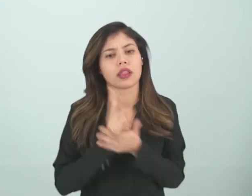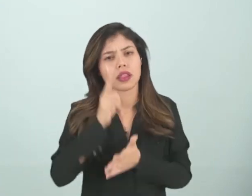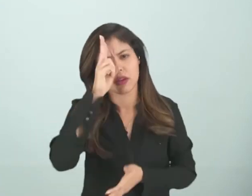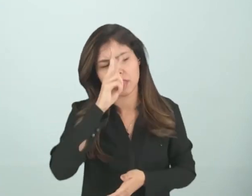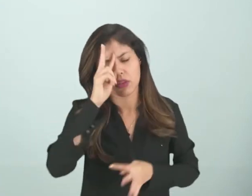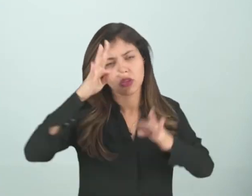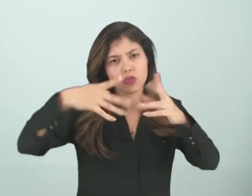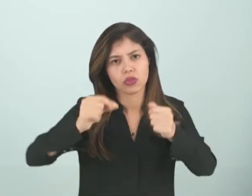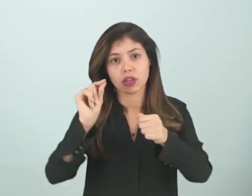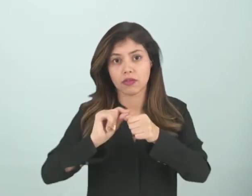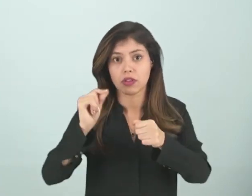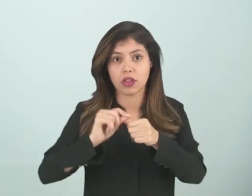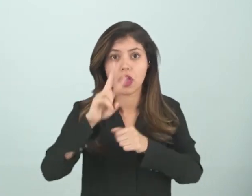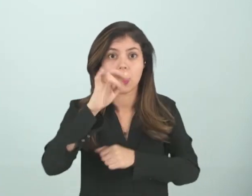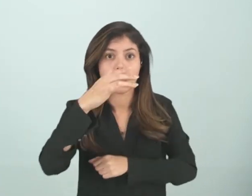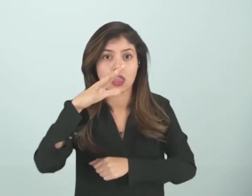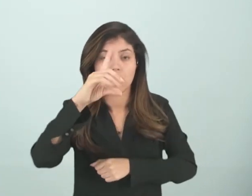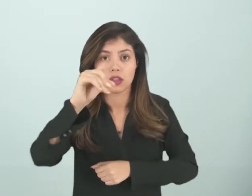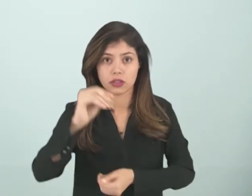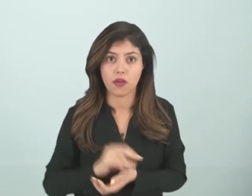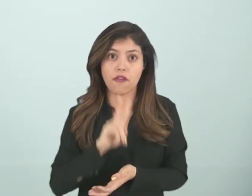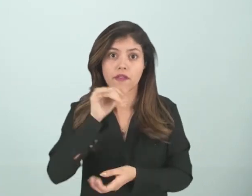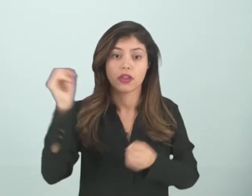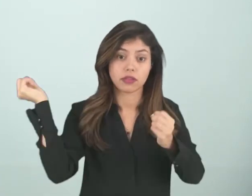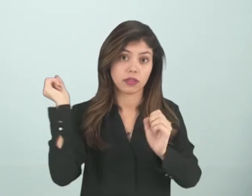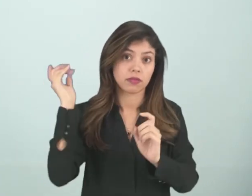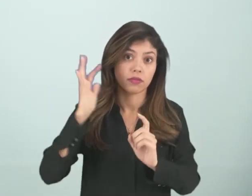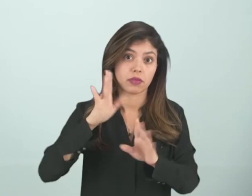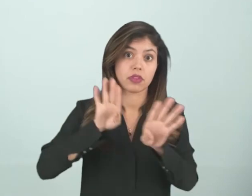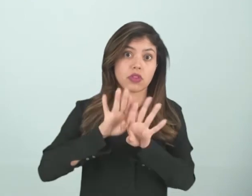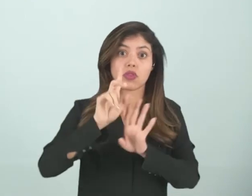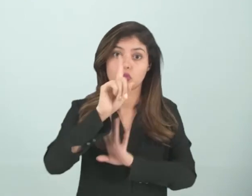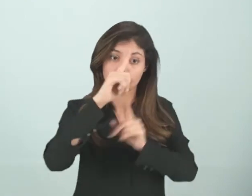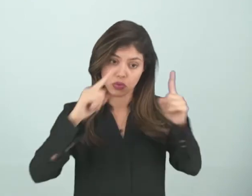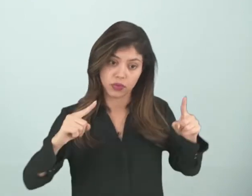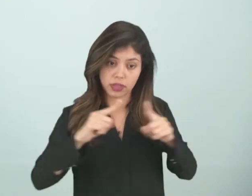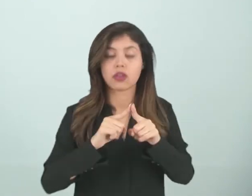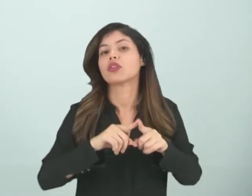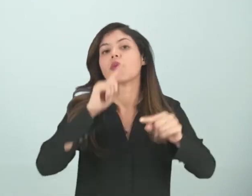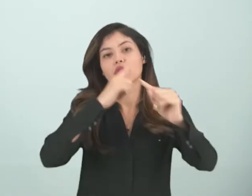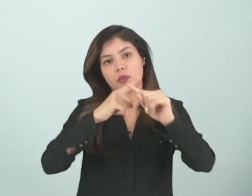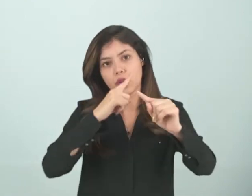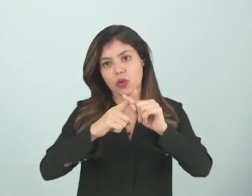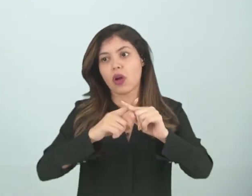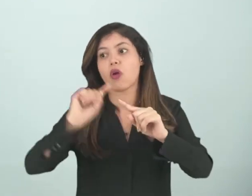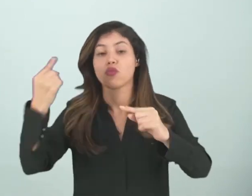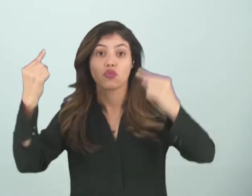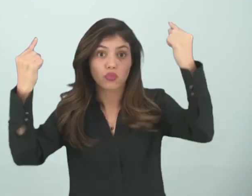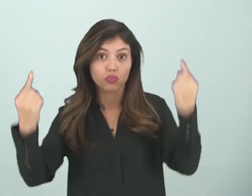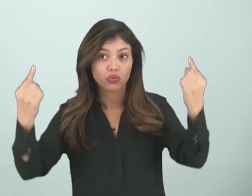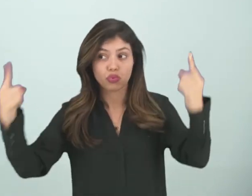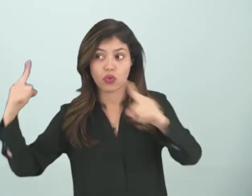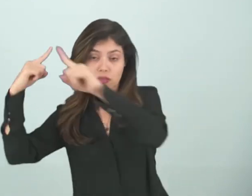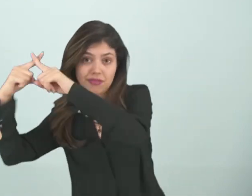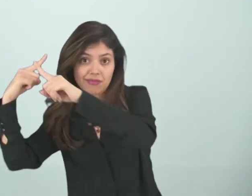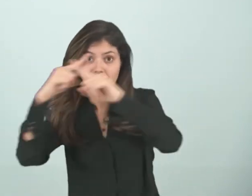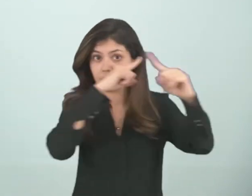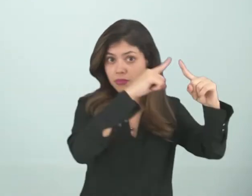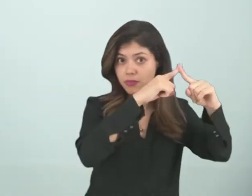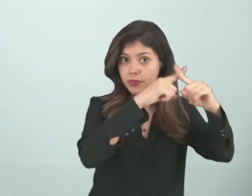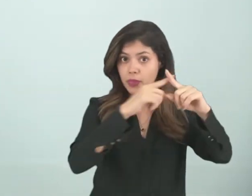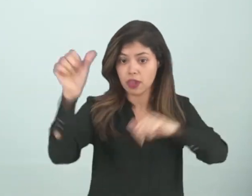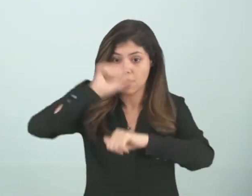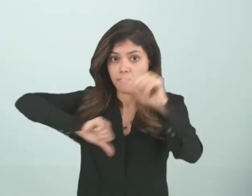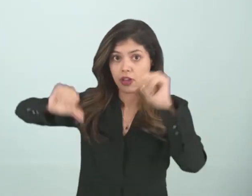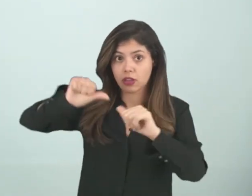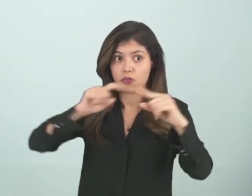você fizer na reação será refletido no delta. Multiplicou a equação, multiplica o delta. Inverteu a